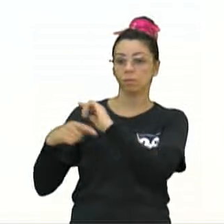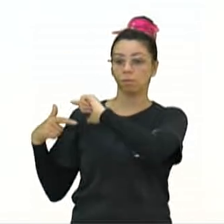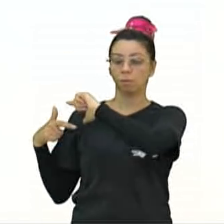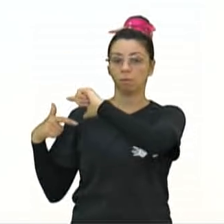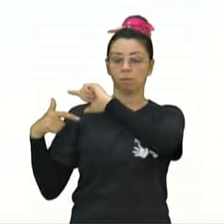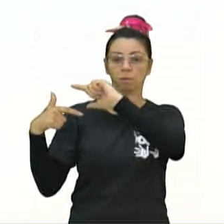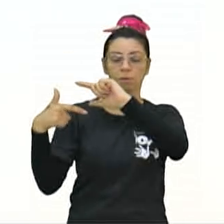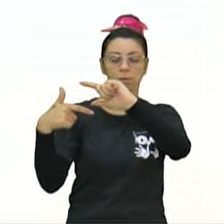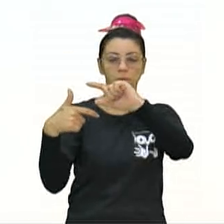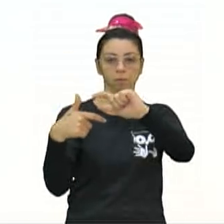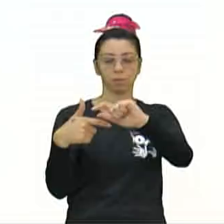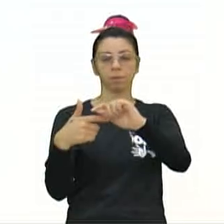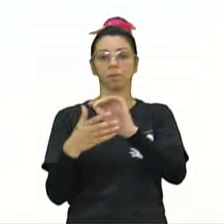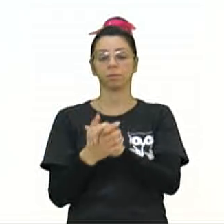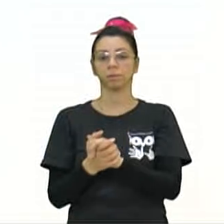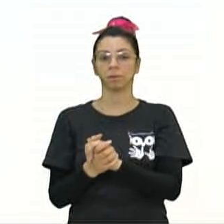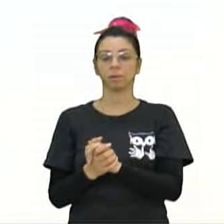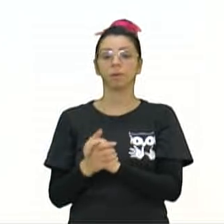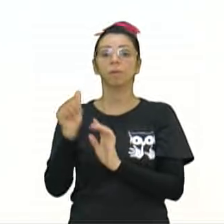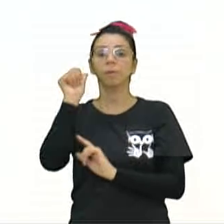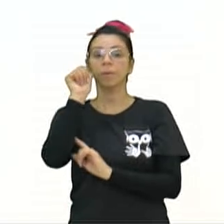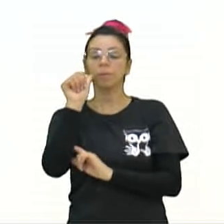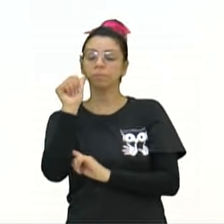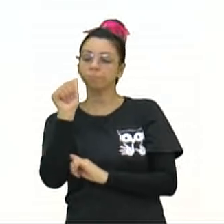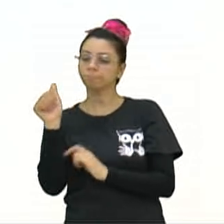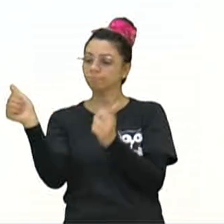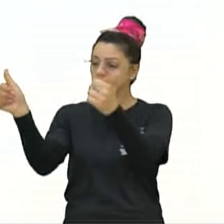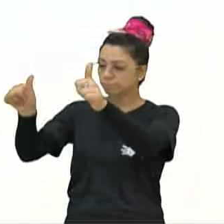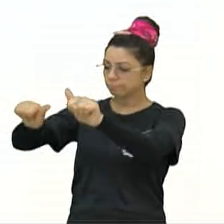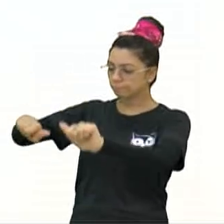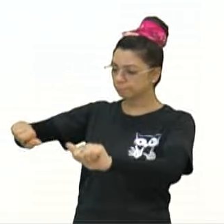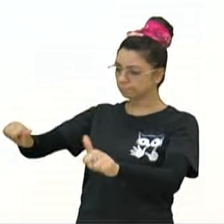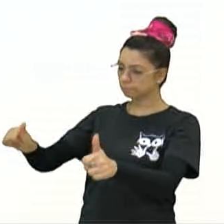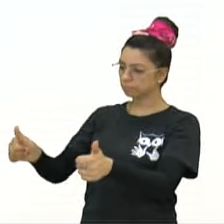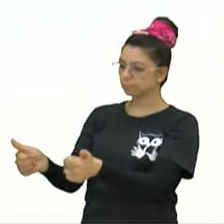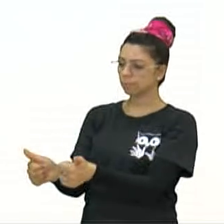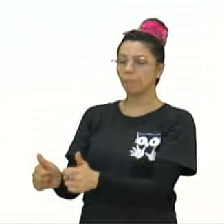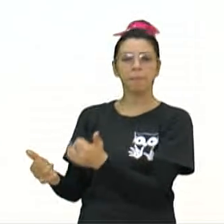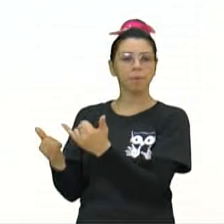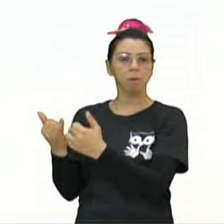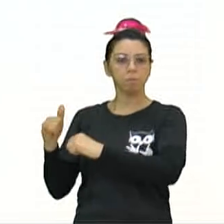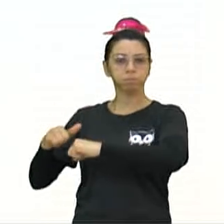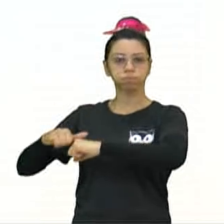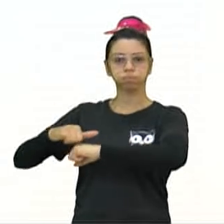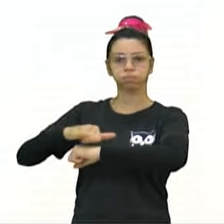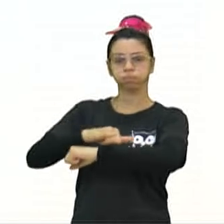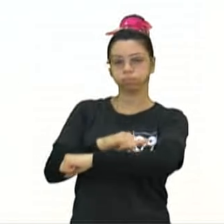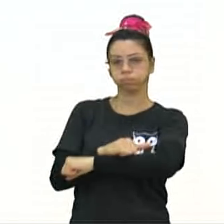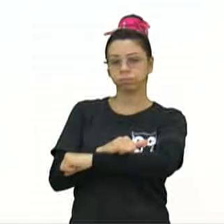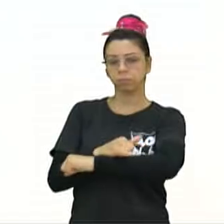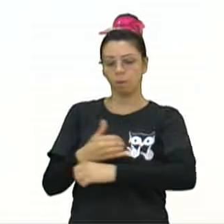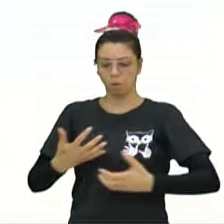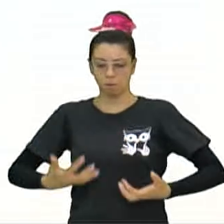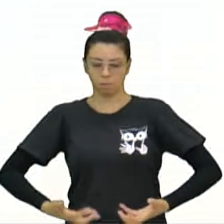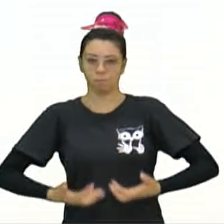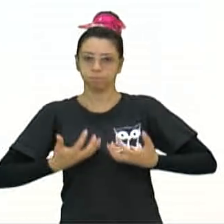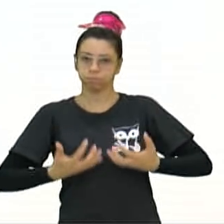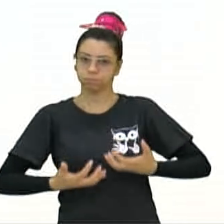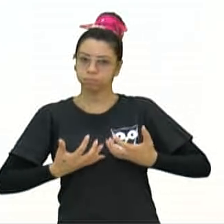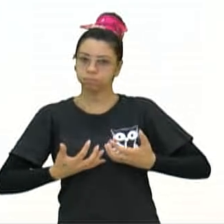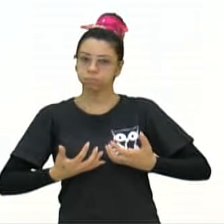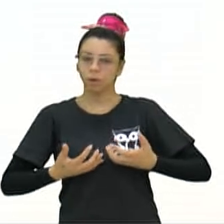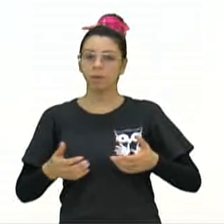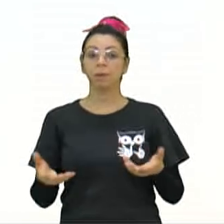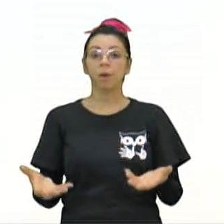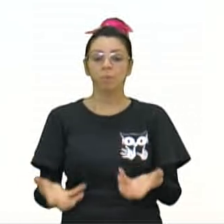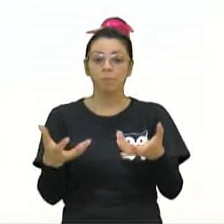feminino, o modelo de beleza do Renascimento supunha mulheres mais cheinhas, de ancas largas e seios generosos, o que